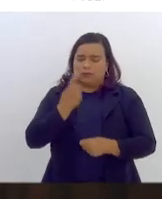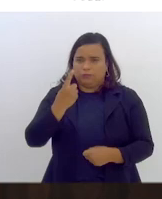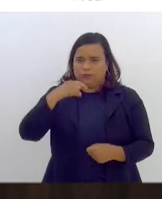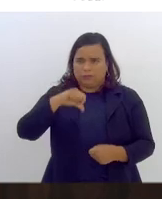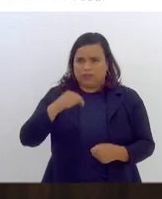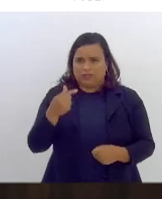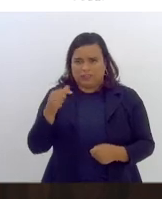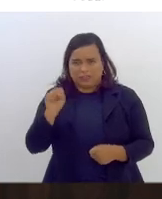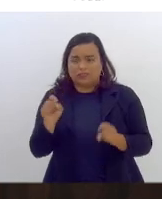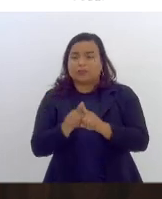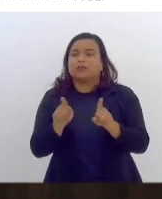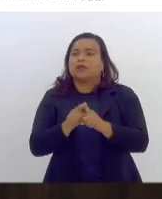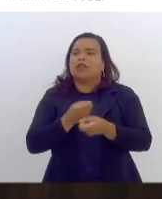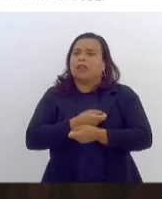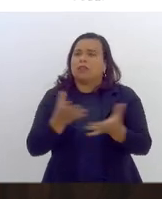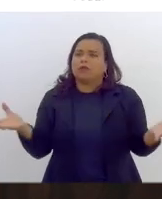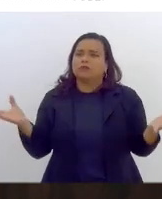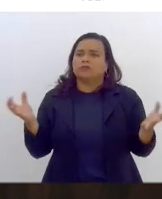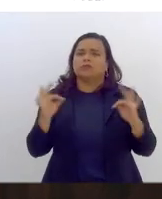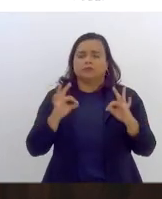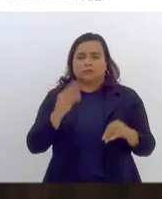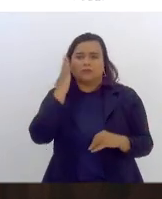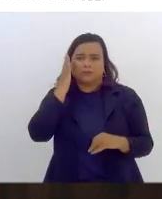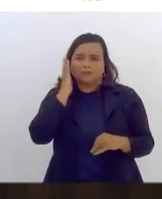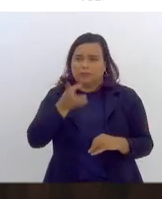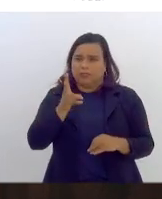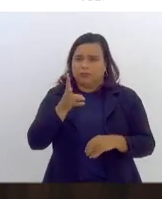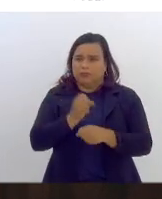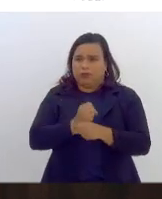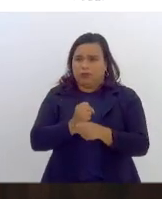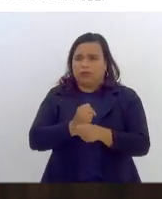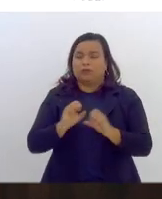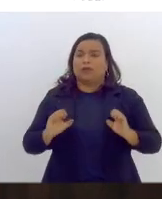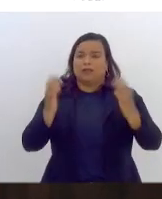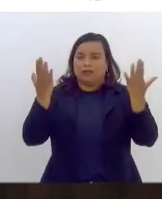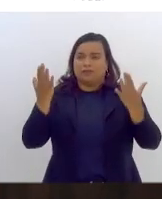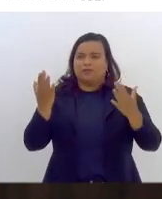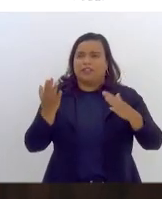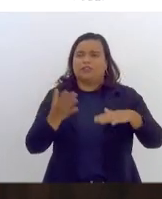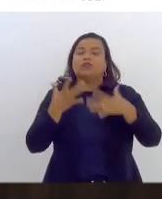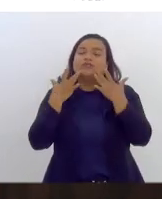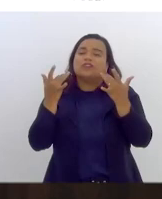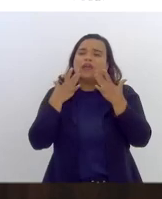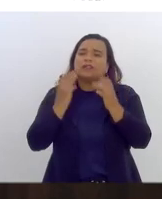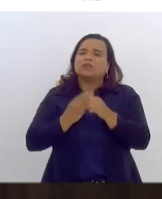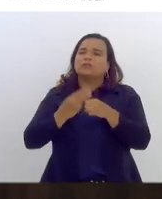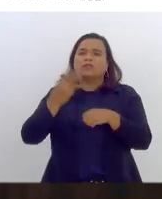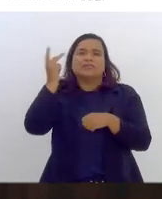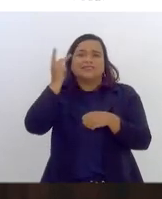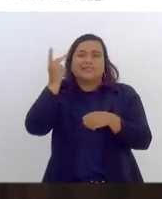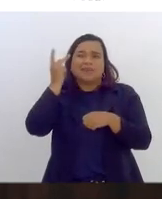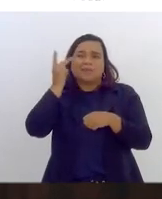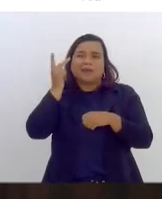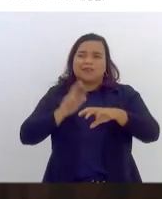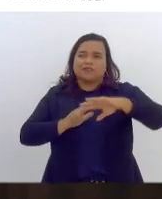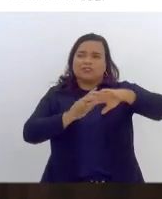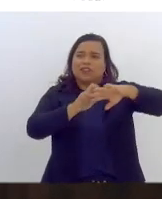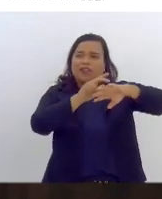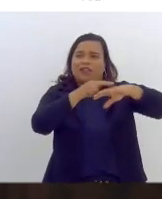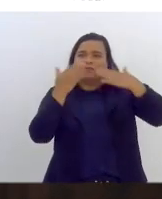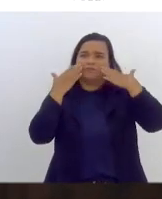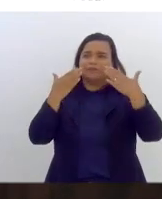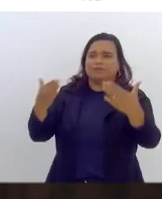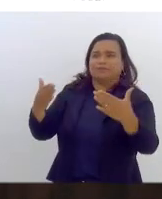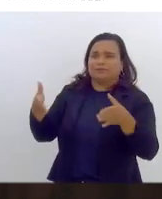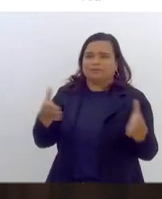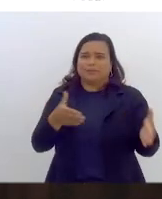lançado publicamente neste mesmo ano em evento nas escadarias do Teatro Municipal de São Paulo, em pleno regime